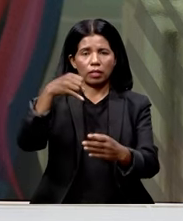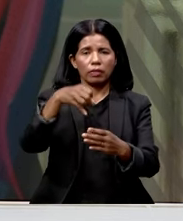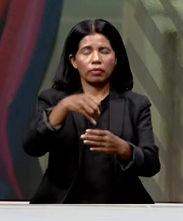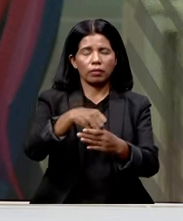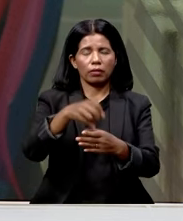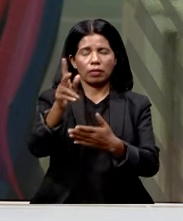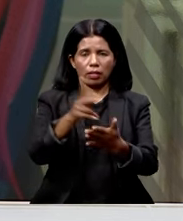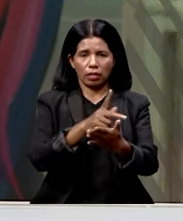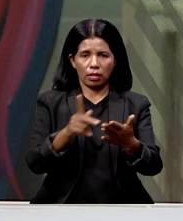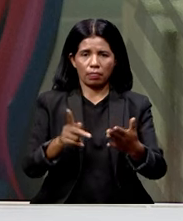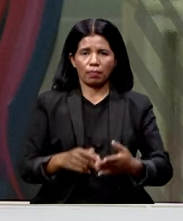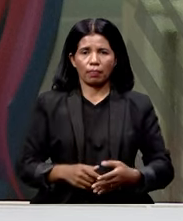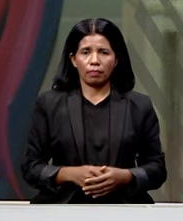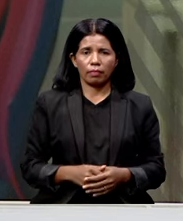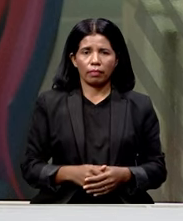iha krime.